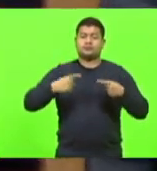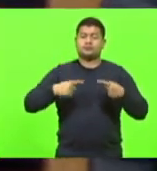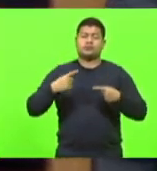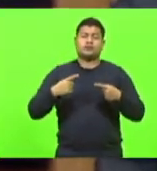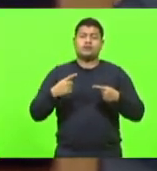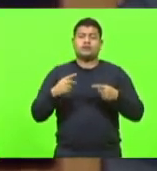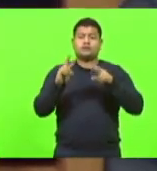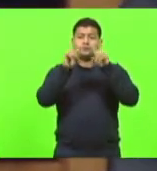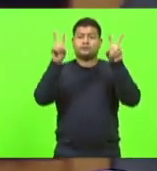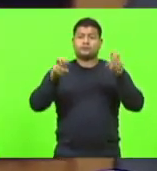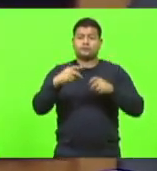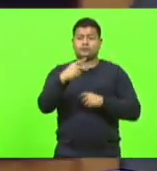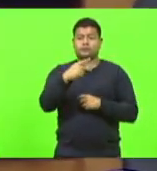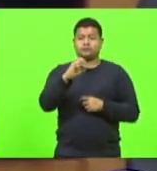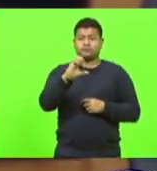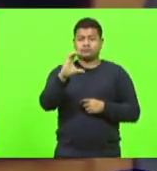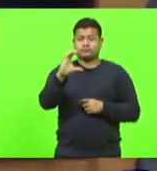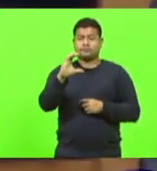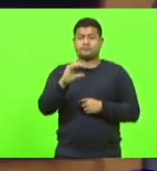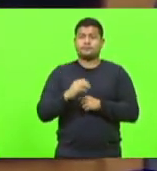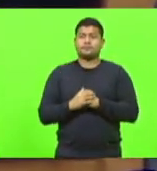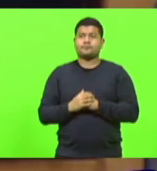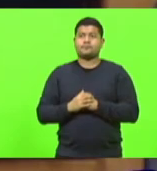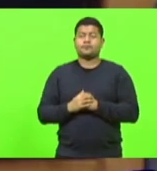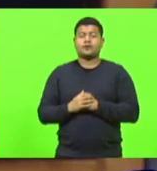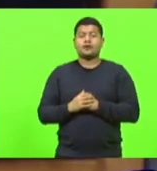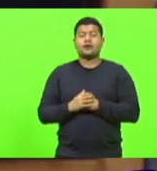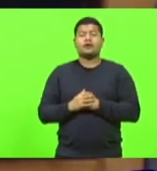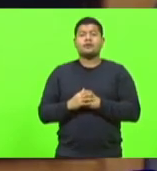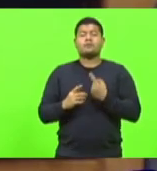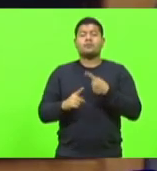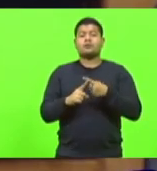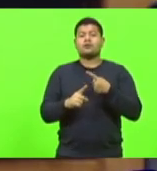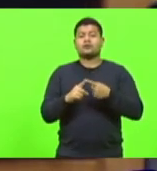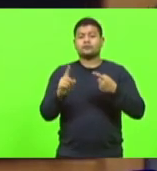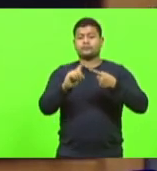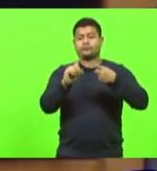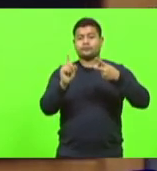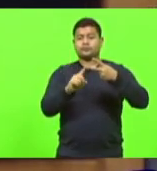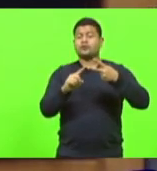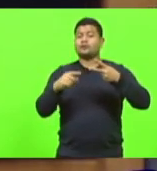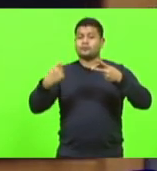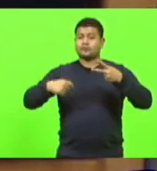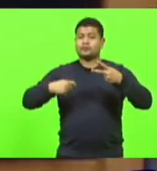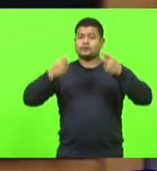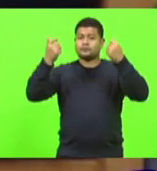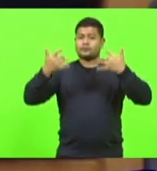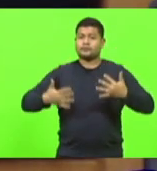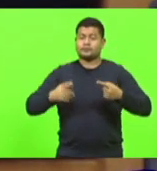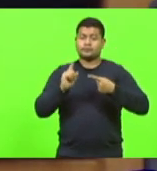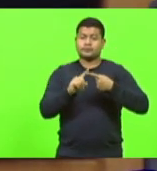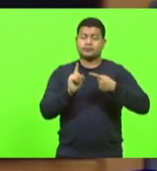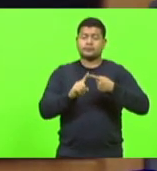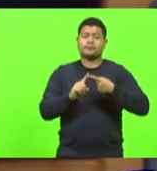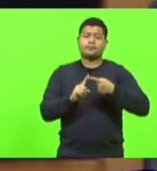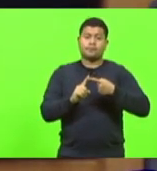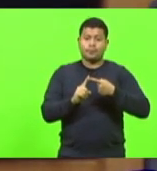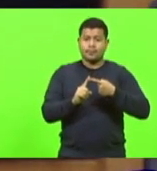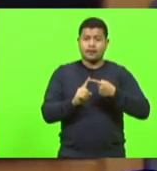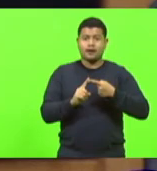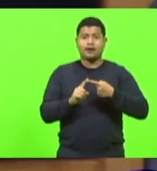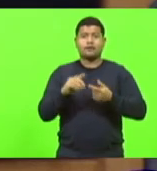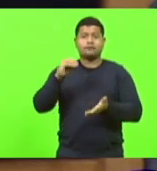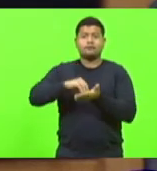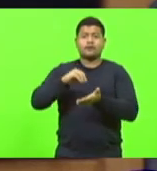da PEC e fundamentalmente: tem que ser observado o primeiro deles é usei se